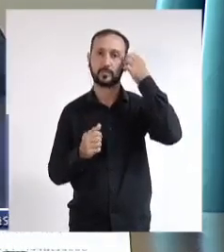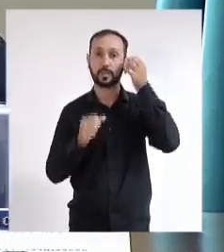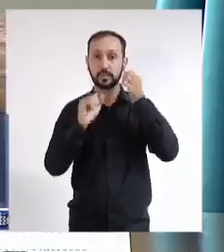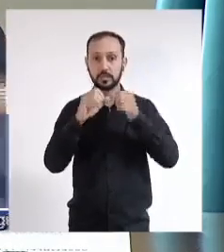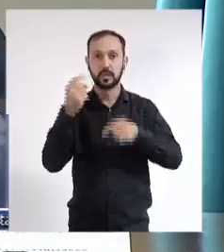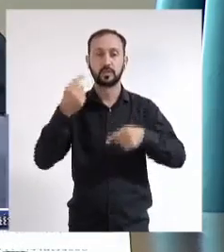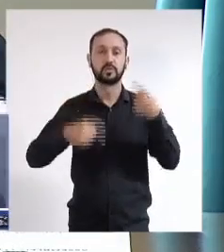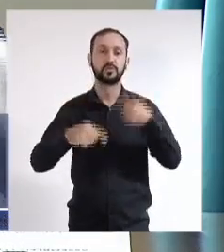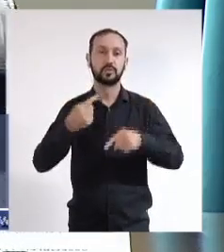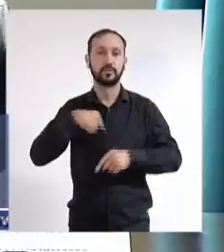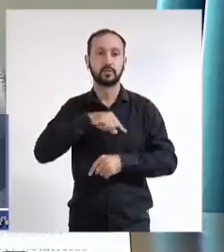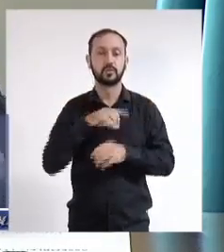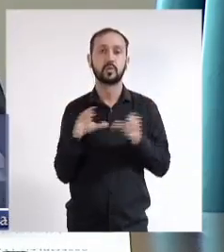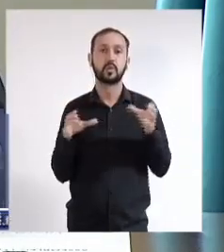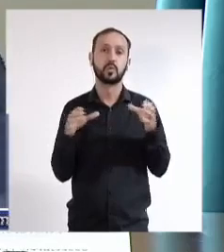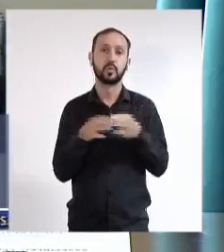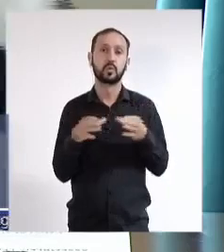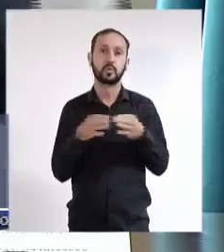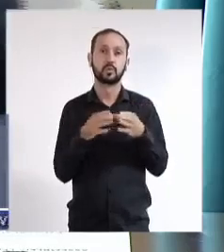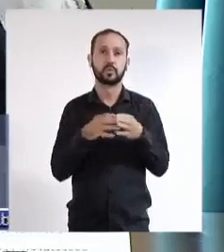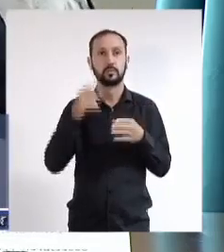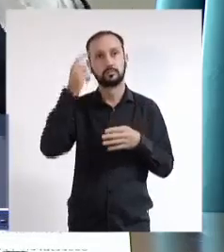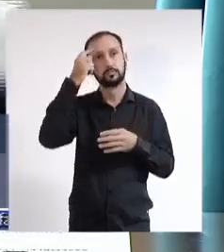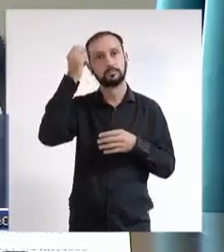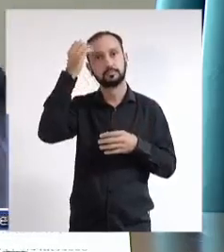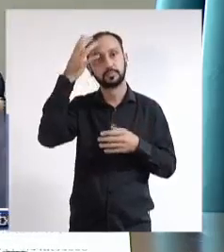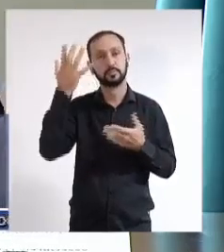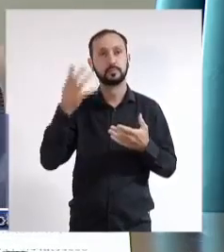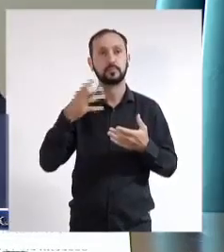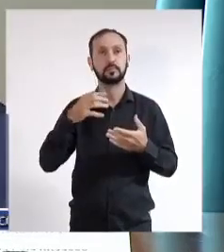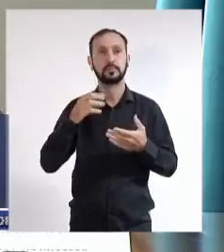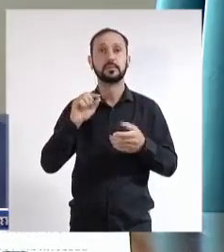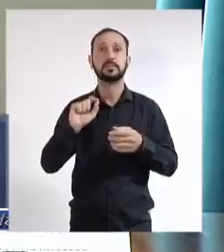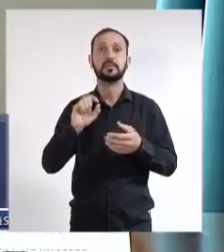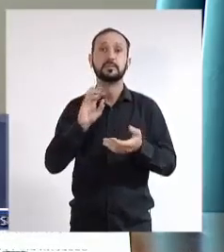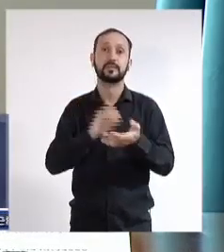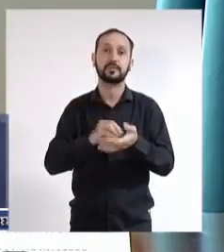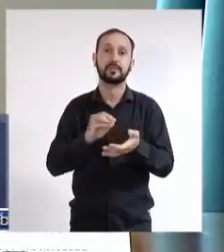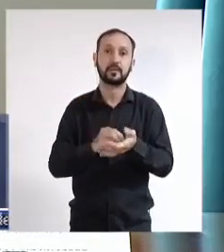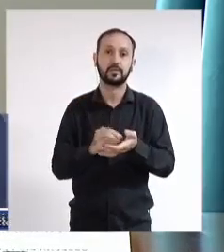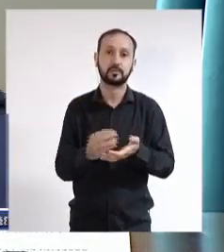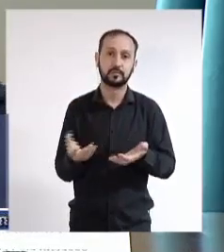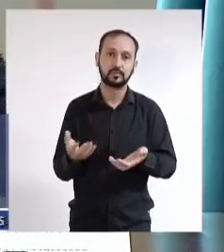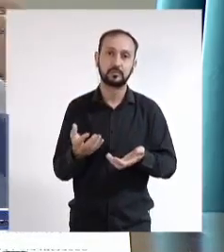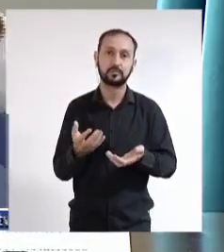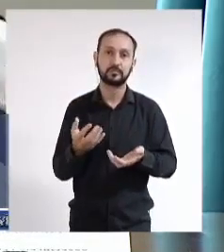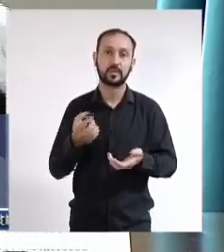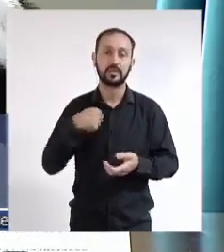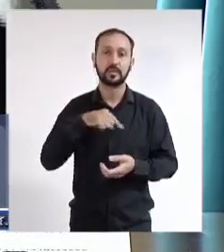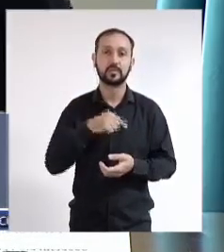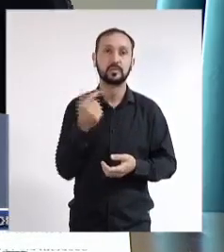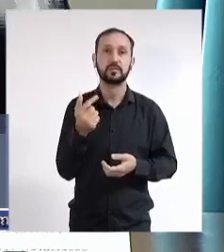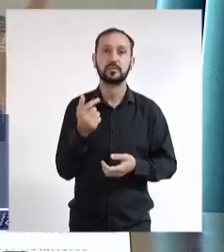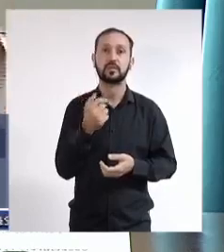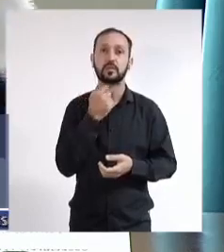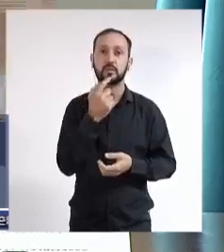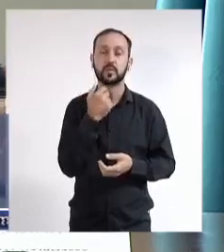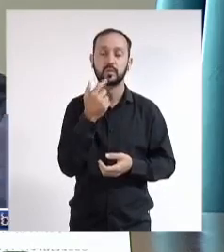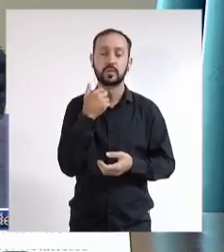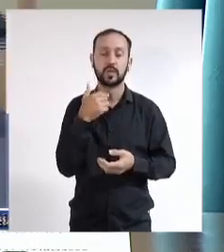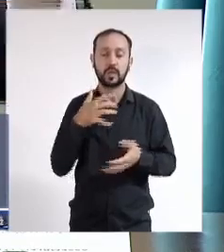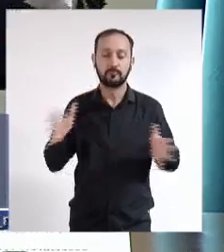fica só entre nós no campo das idéias aqui e se perde nós deixamos de